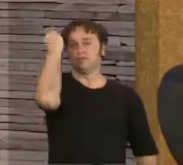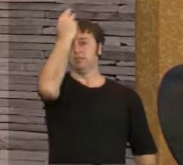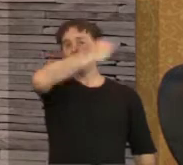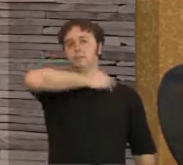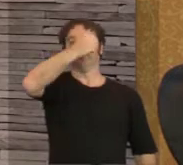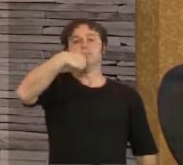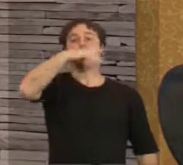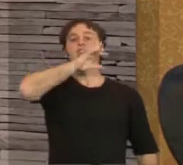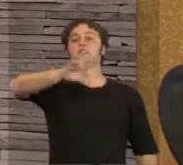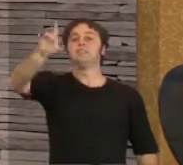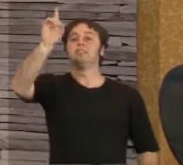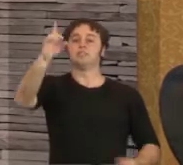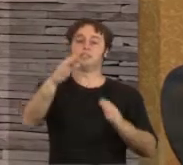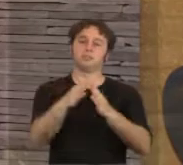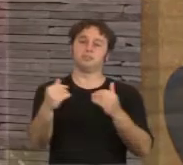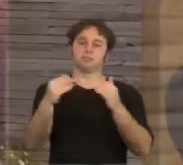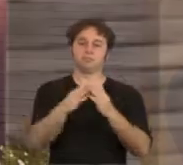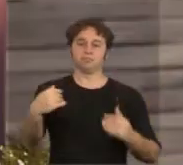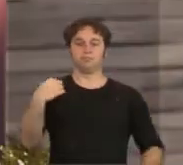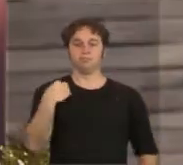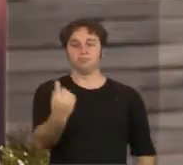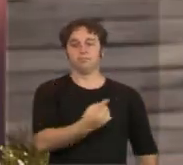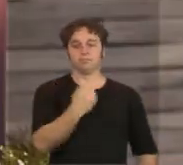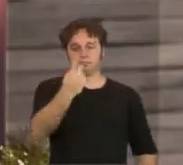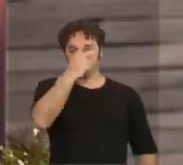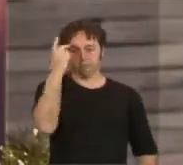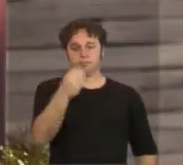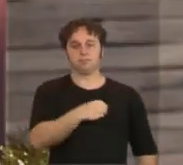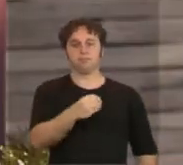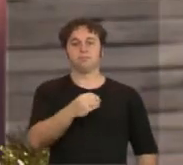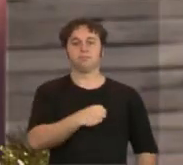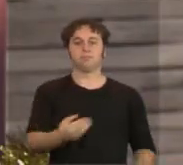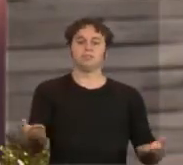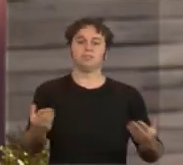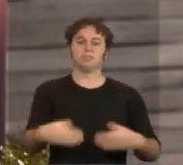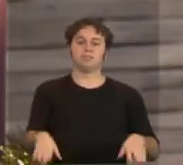vosso ventre, Jesus. Santa Maria, Mãe de Deus,